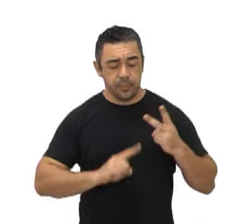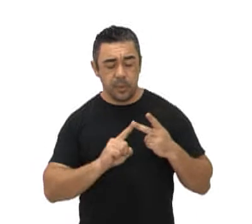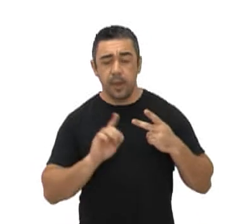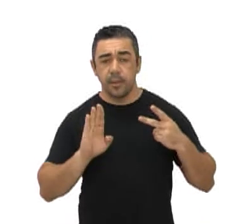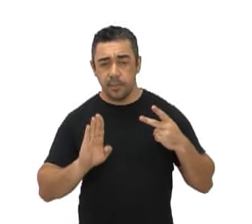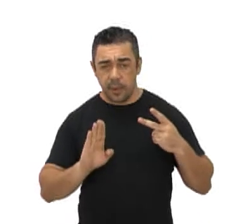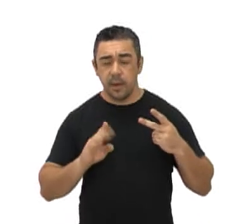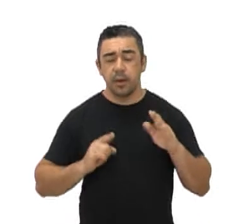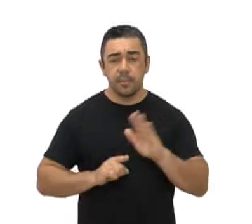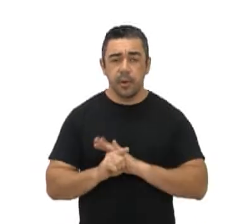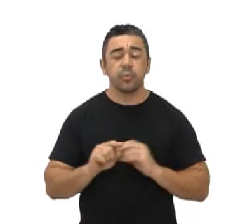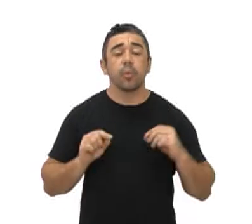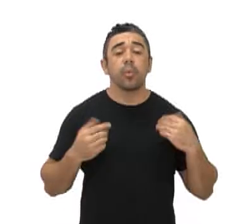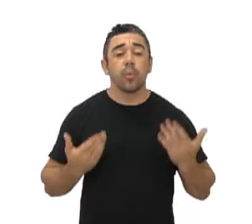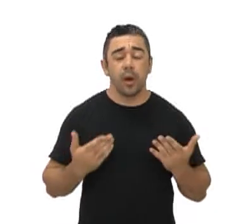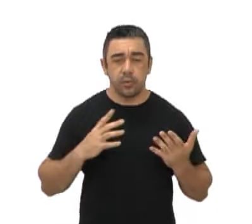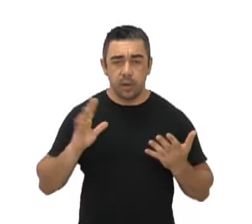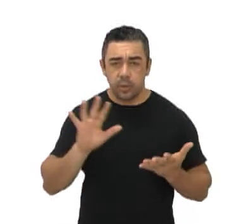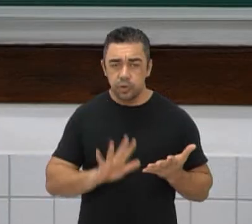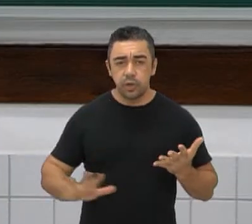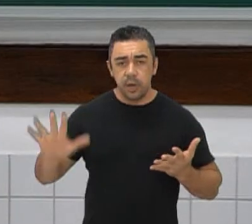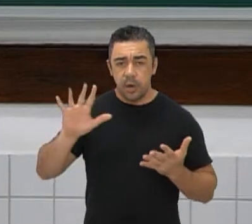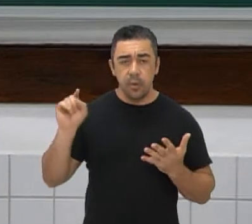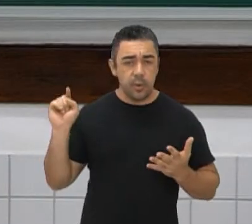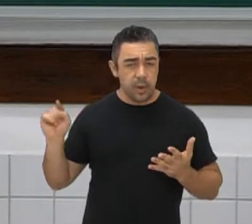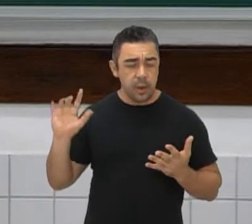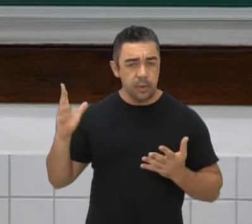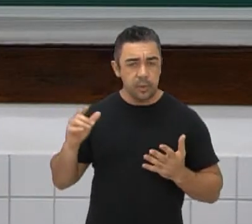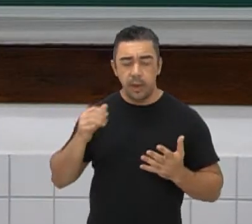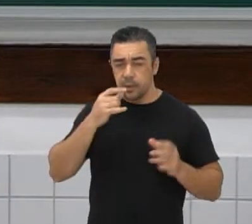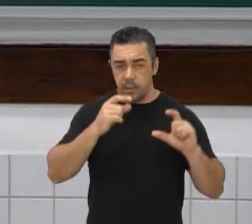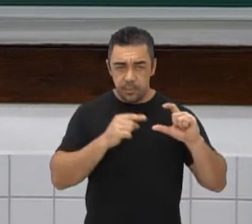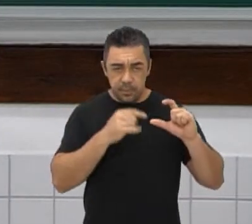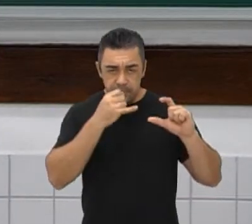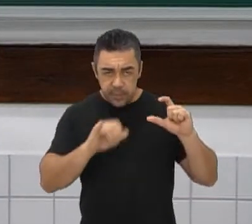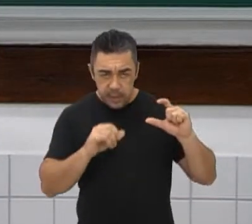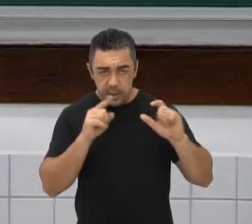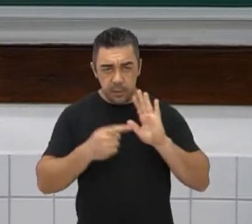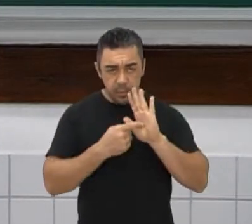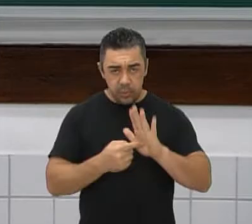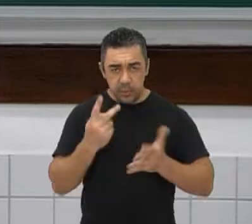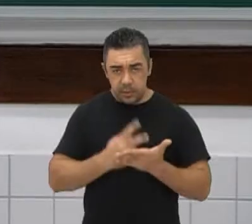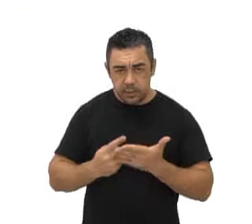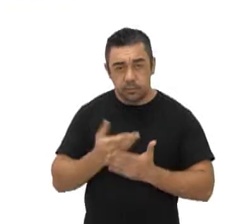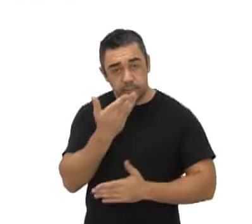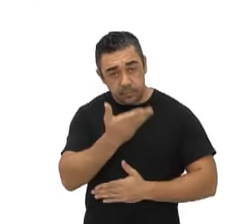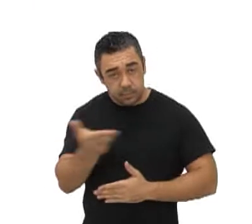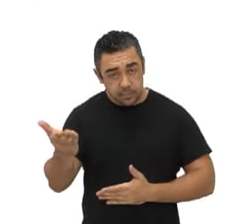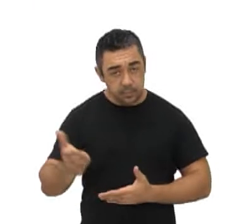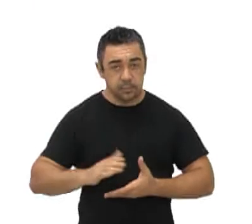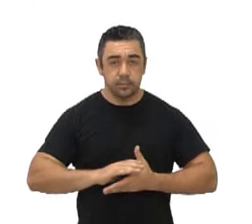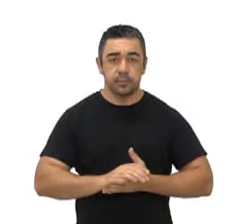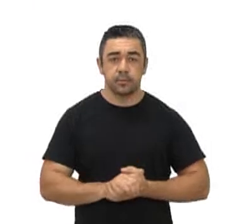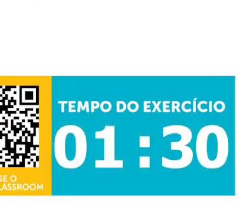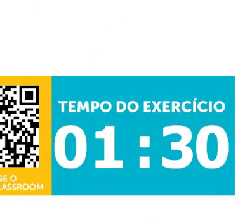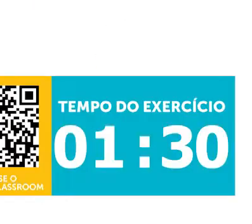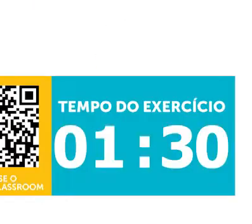B, ele quer saber qual é a reação global dessa pilha que está representada no desenho. Agora é com vocês.